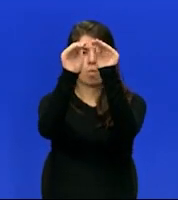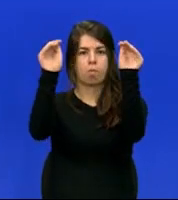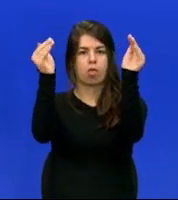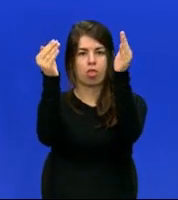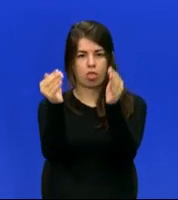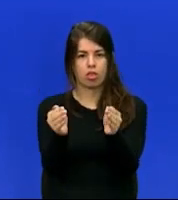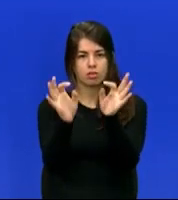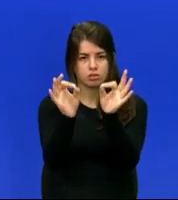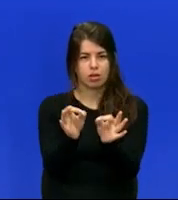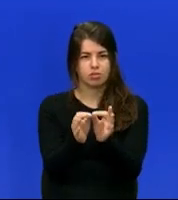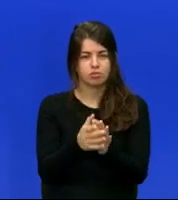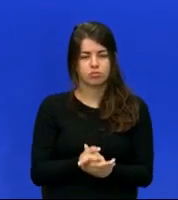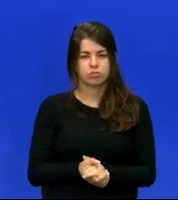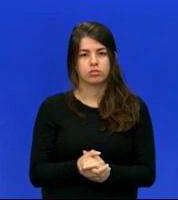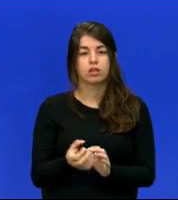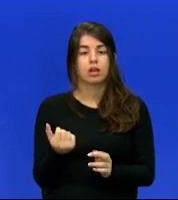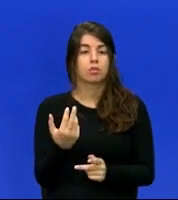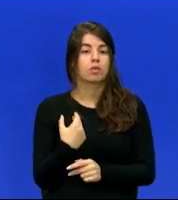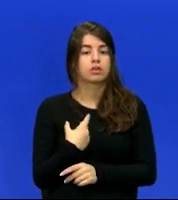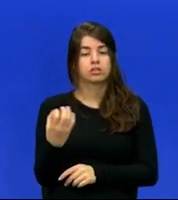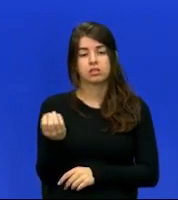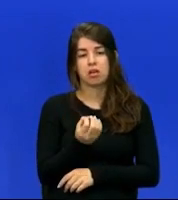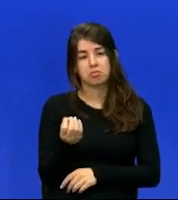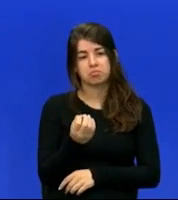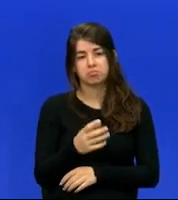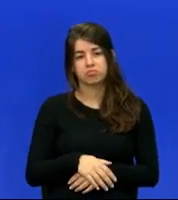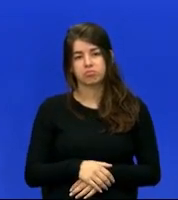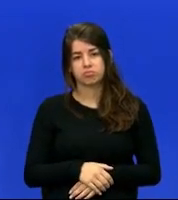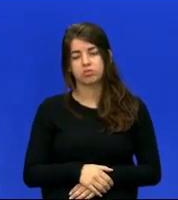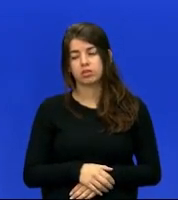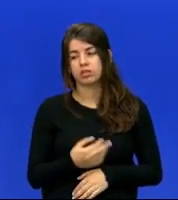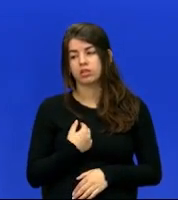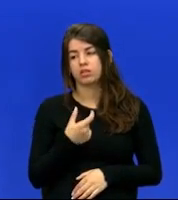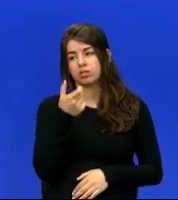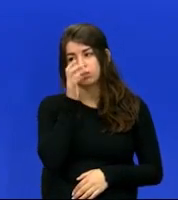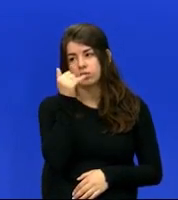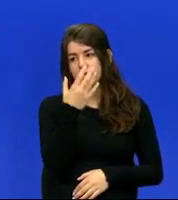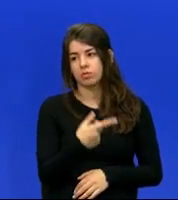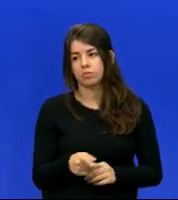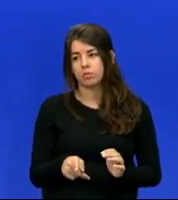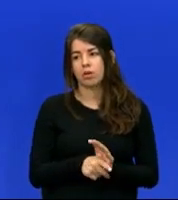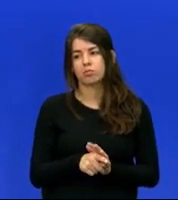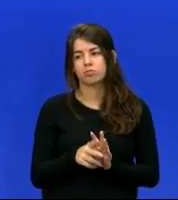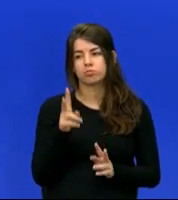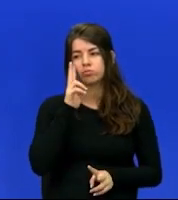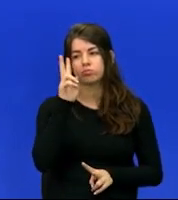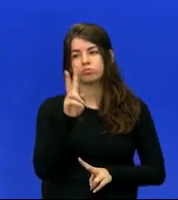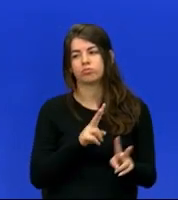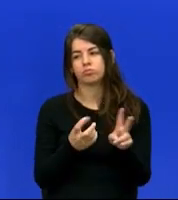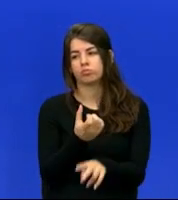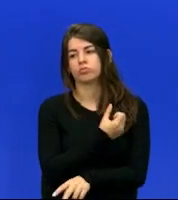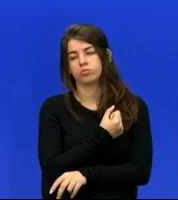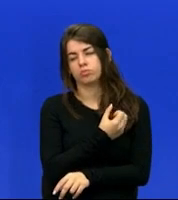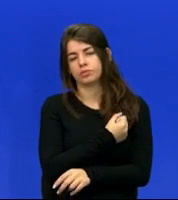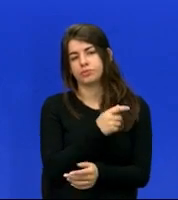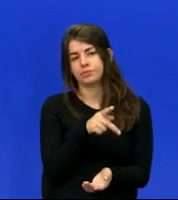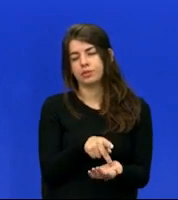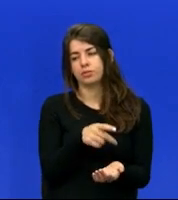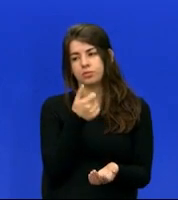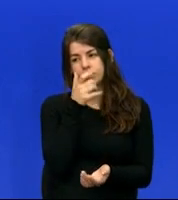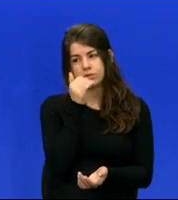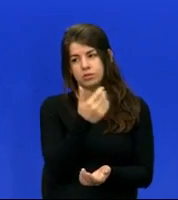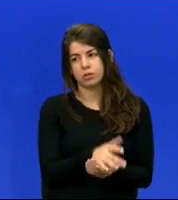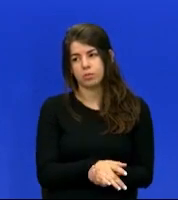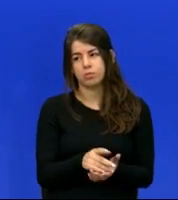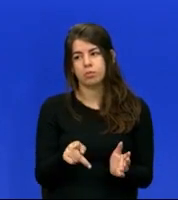o valor dela é igual a 0, porque você faz uma relação, né? Uma analogia com o valor real. Né? Então,